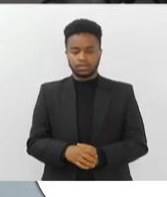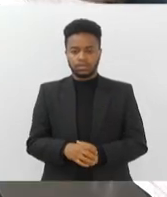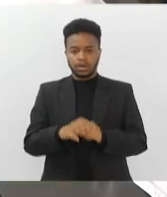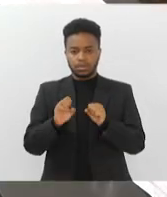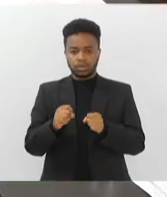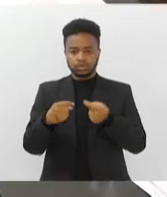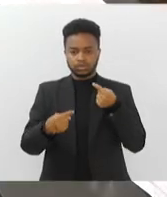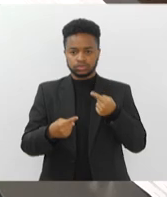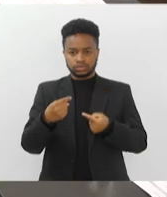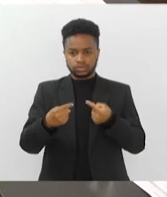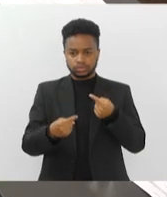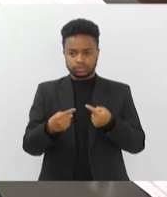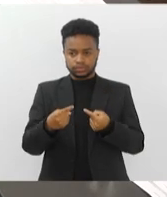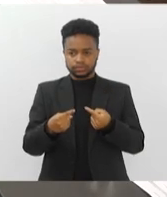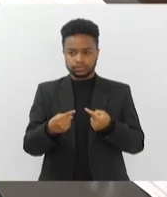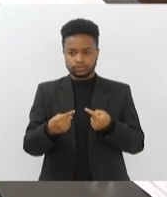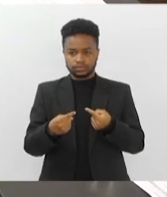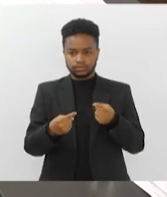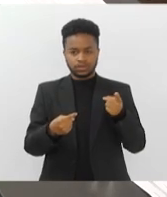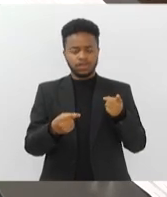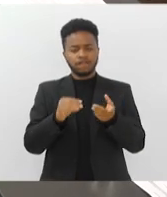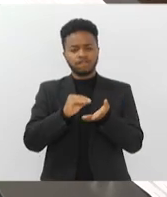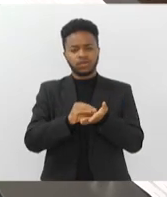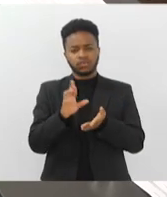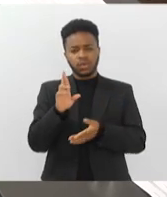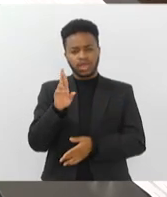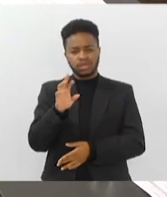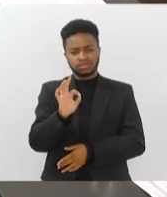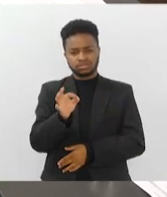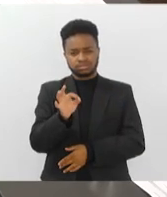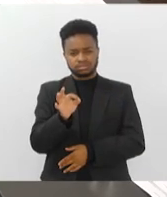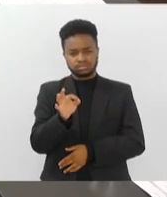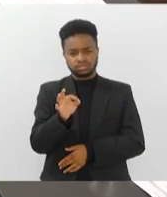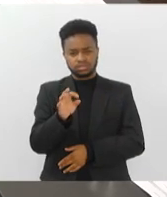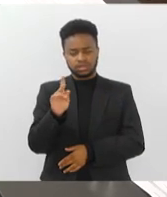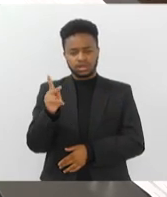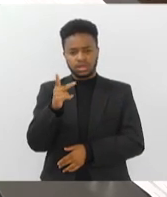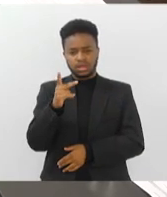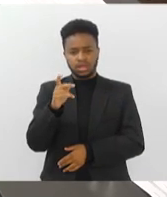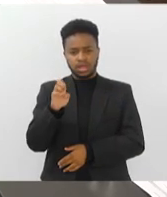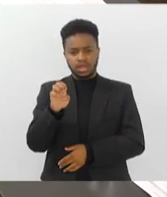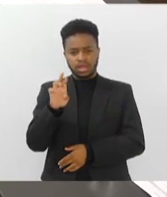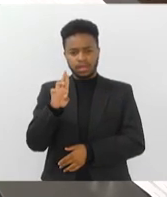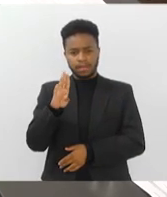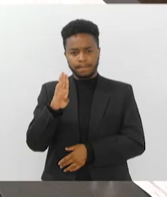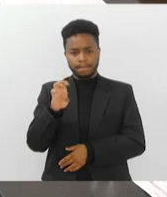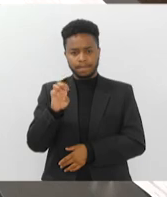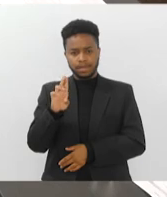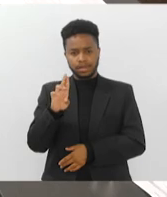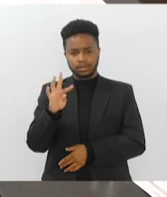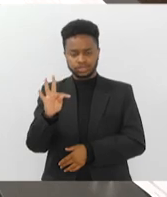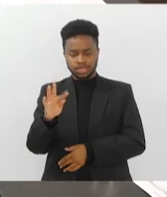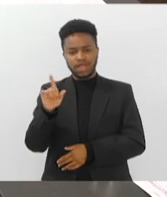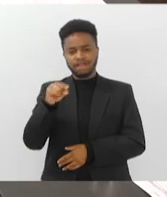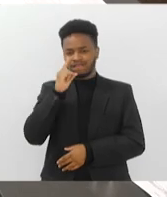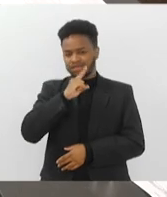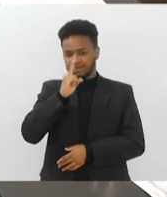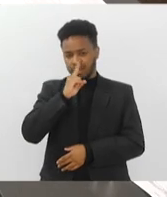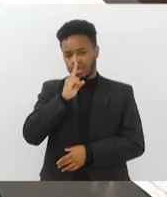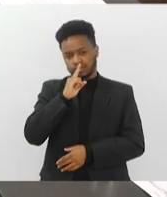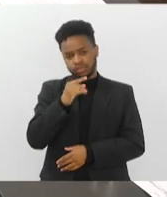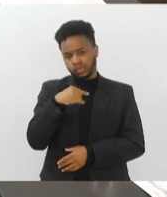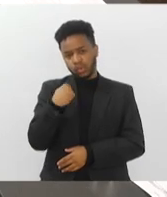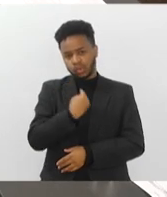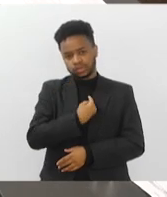discussão. Porque... Só para dizer, só falta um R aqui, que é Herbert de Souza. Uma falha do projeto, seguramente